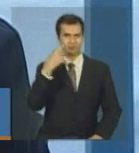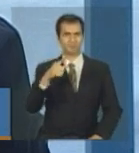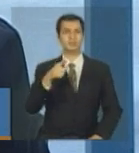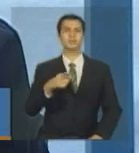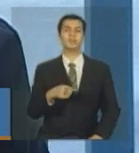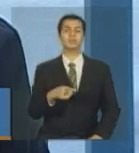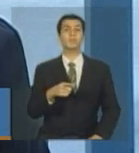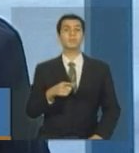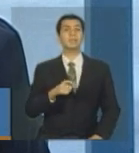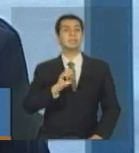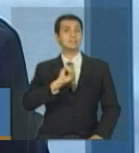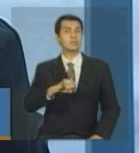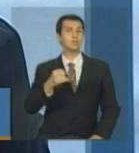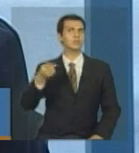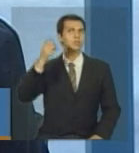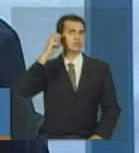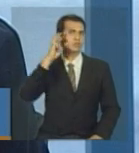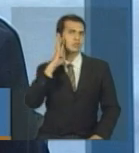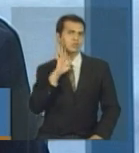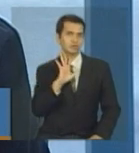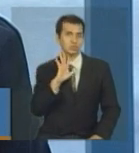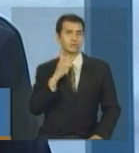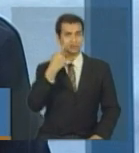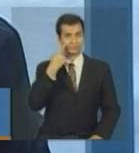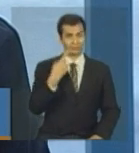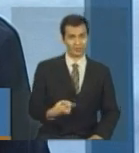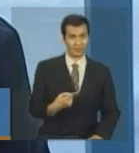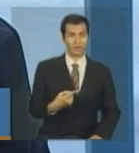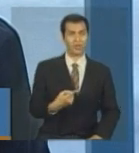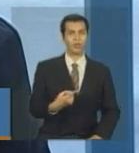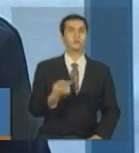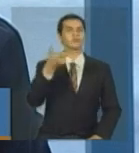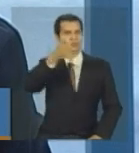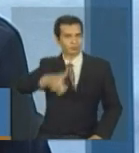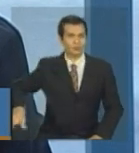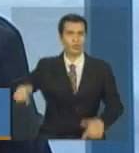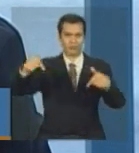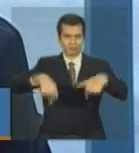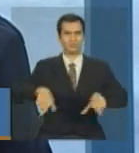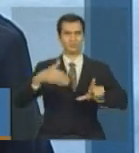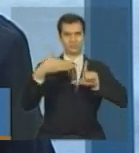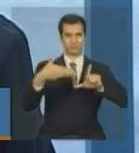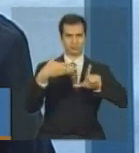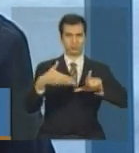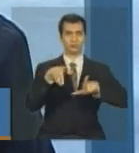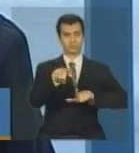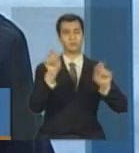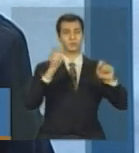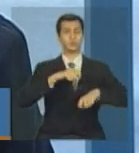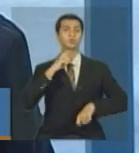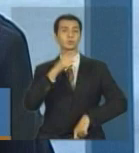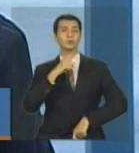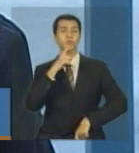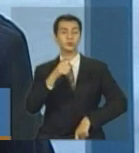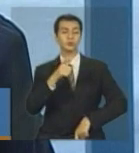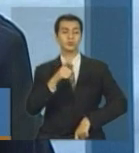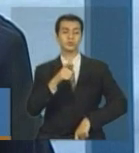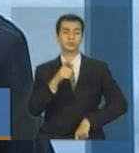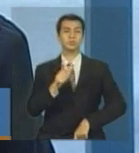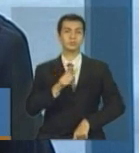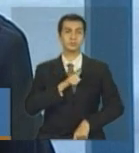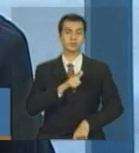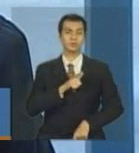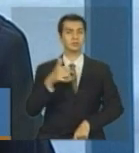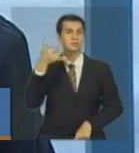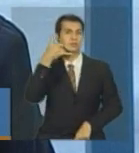tele@mds.gov.br. Para os outros dias de exibição da reprise, que não são na segunda-feira, você pode tirar dúvidas sobre o funcionamento